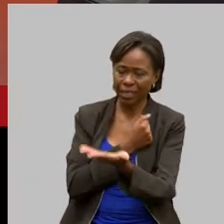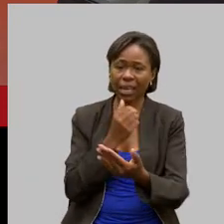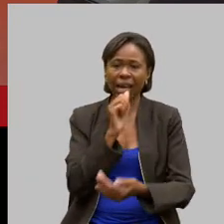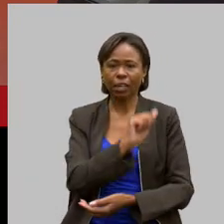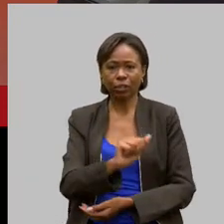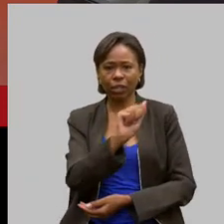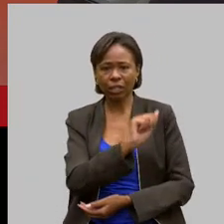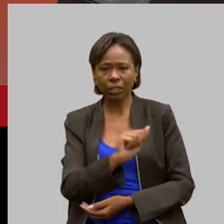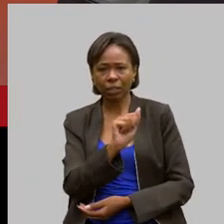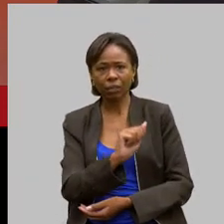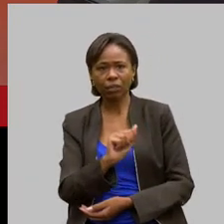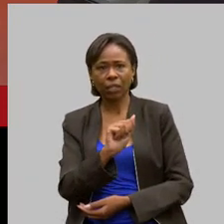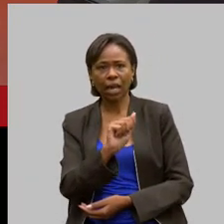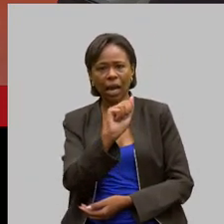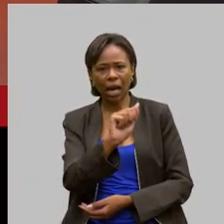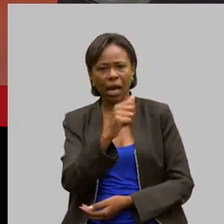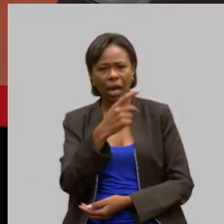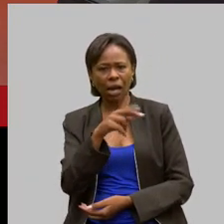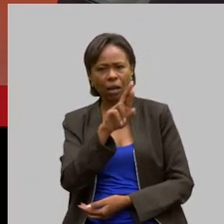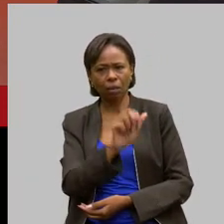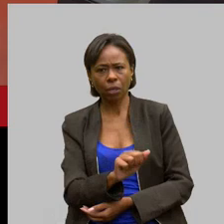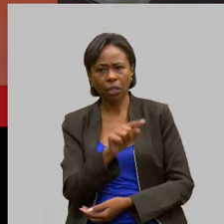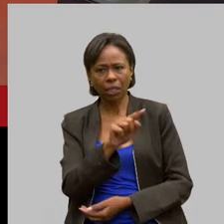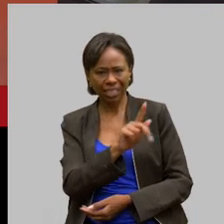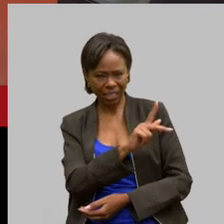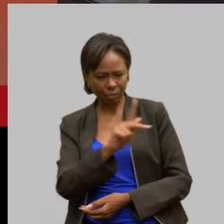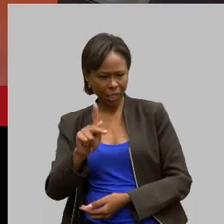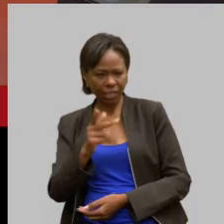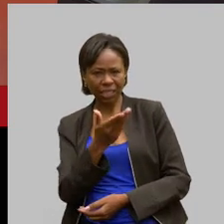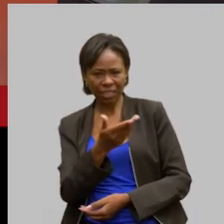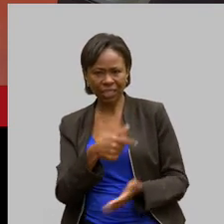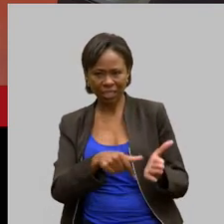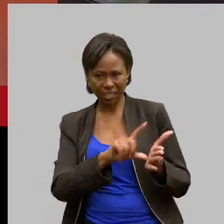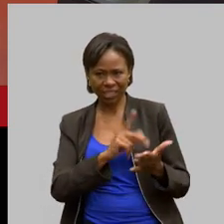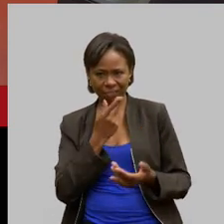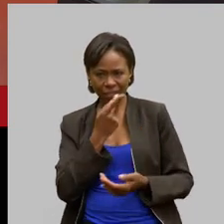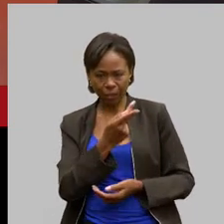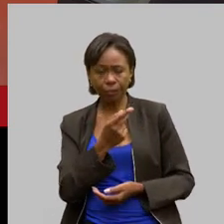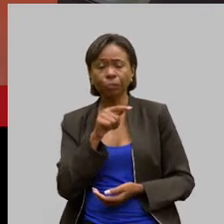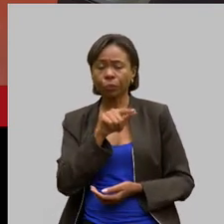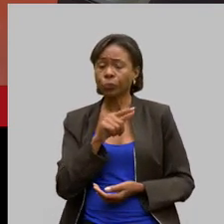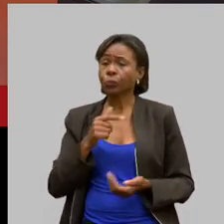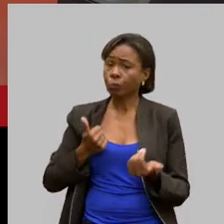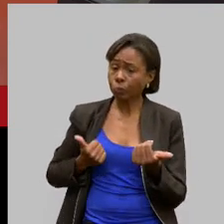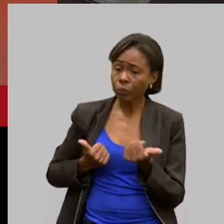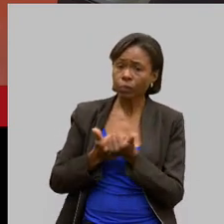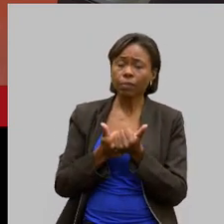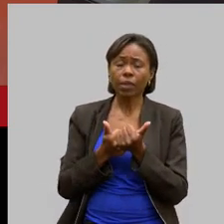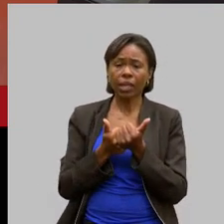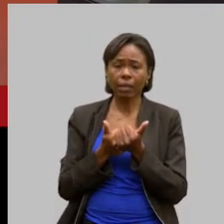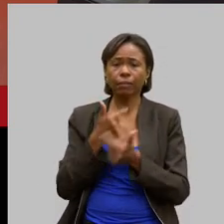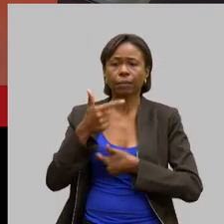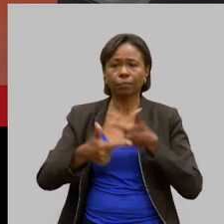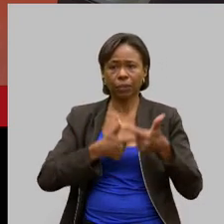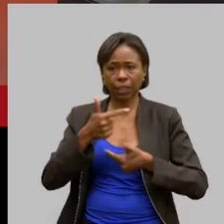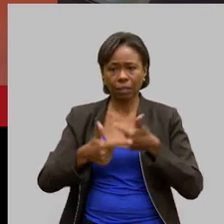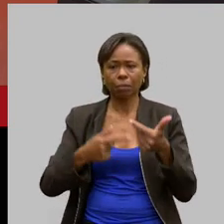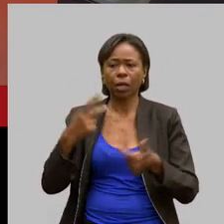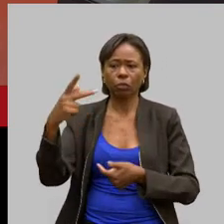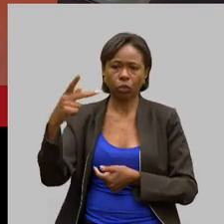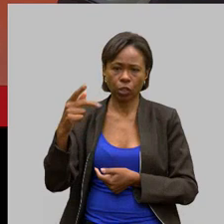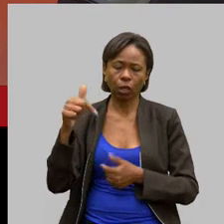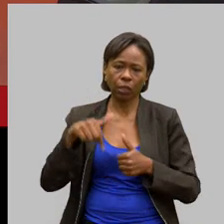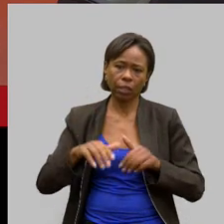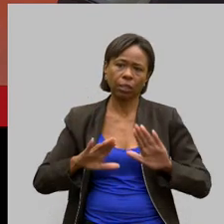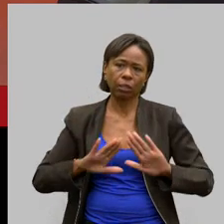presidente aqui na antecedeu a minha fala eh apoia muito o o trabalho seu nessa assembleia